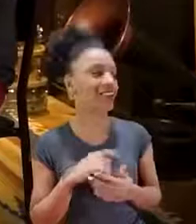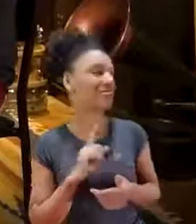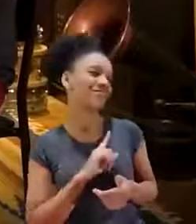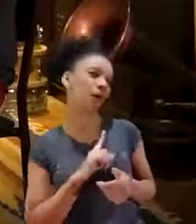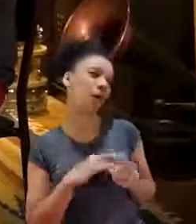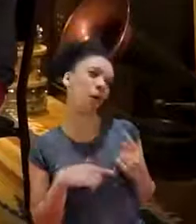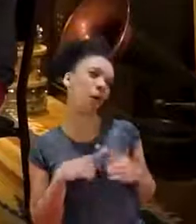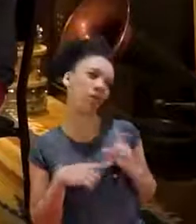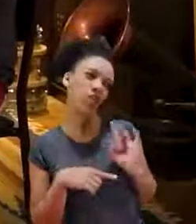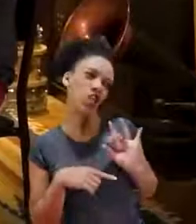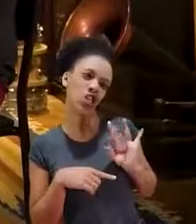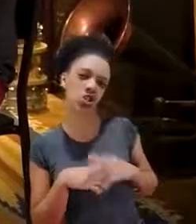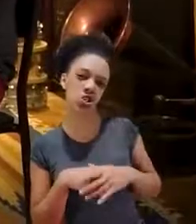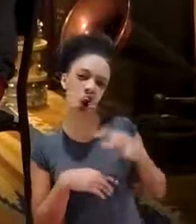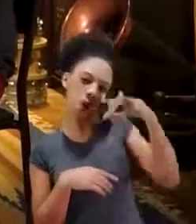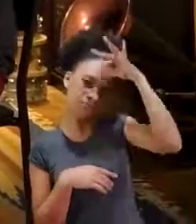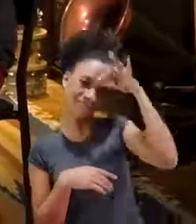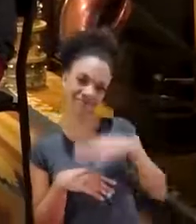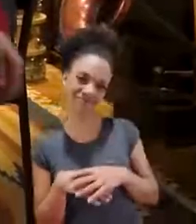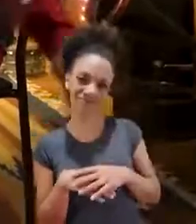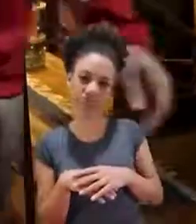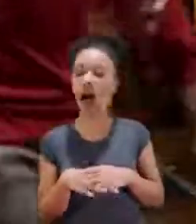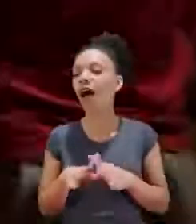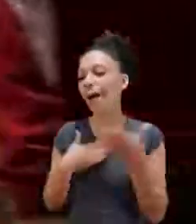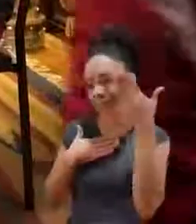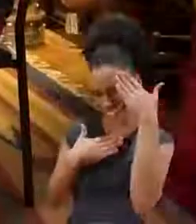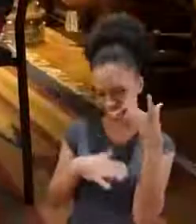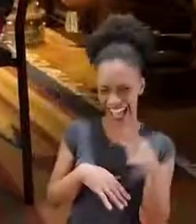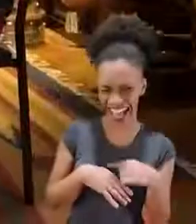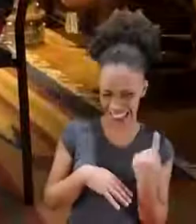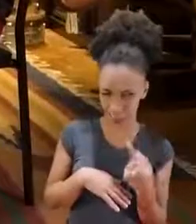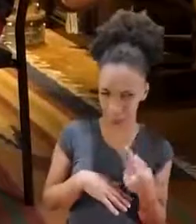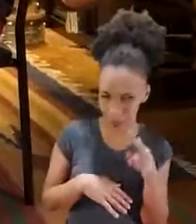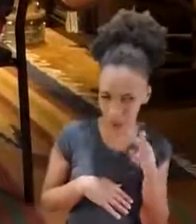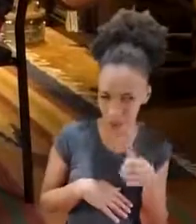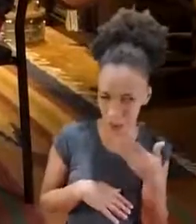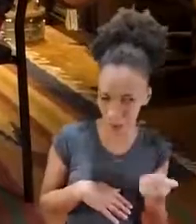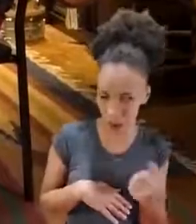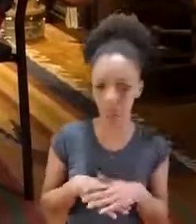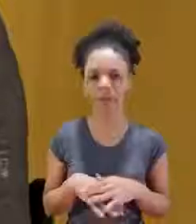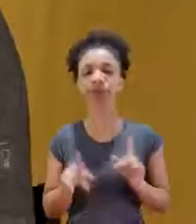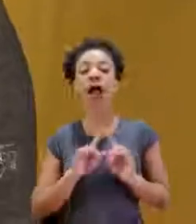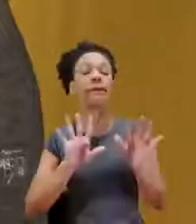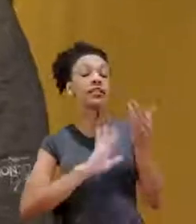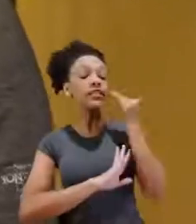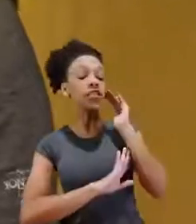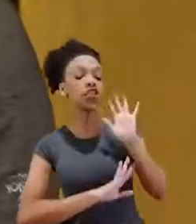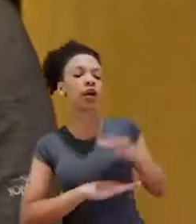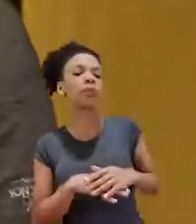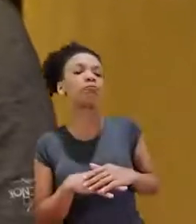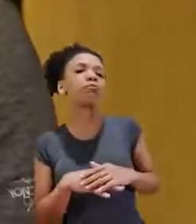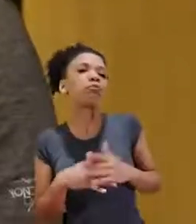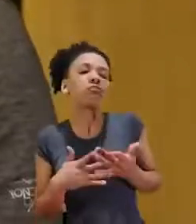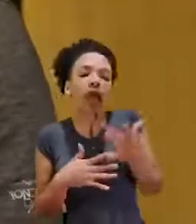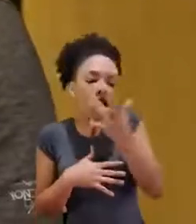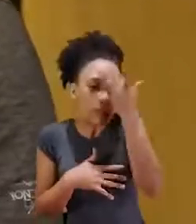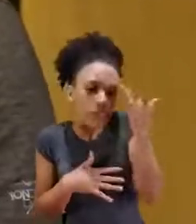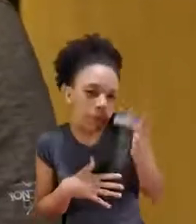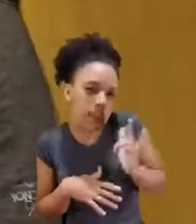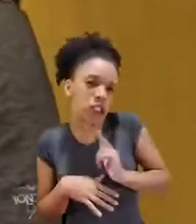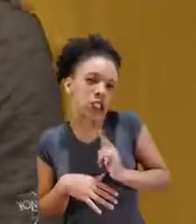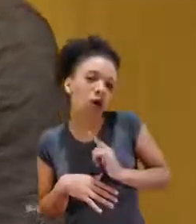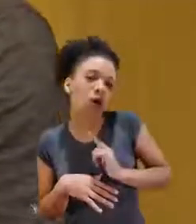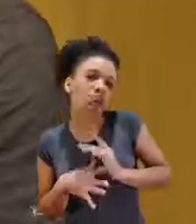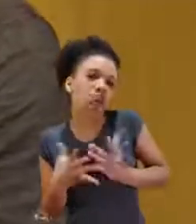Então pronto obrigada meu amor depois eu quero ver melhor tá entendi mas você acha que tem gente por exemplo que que não tem tesão